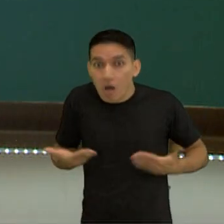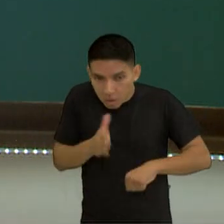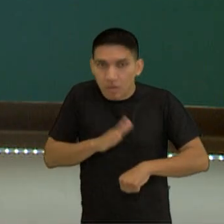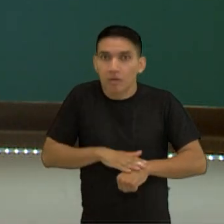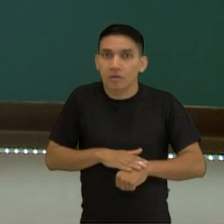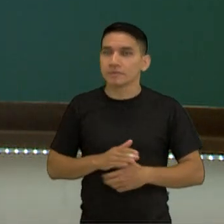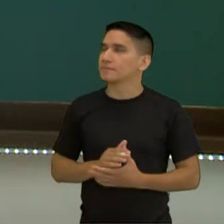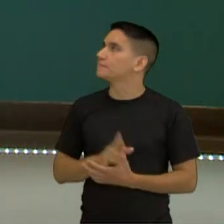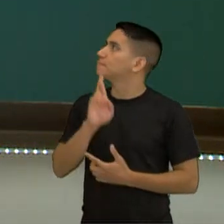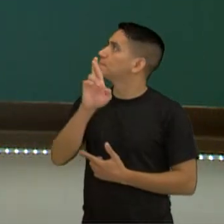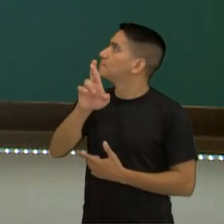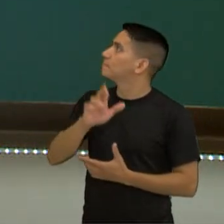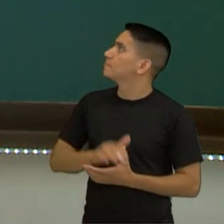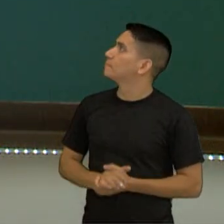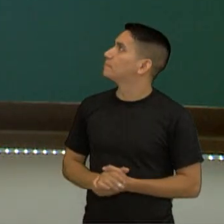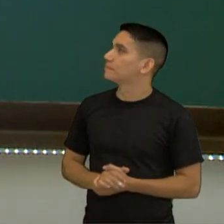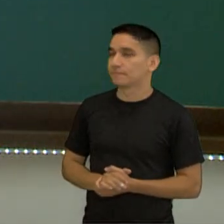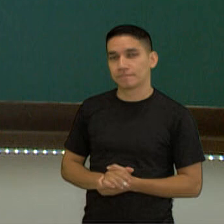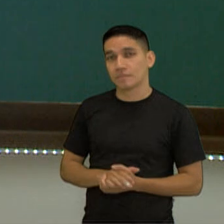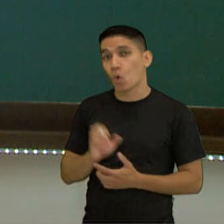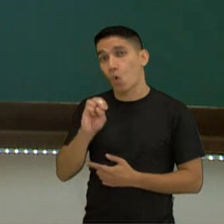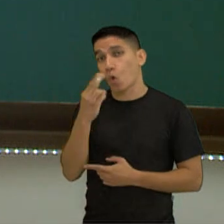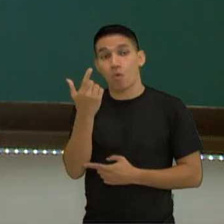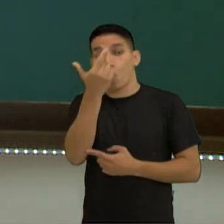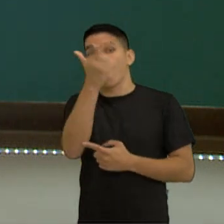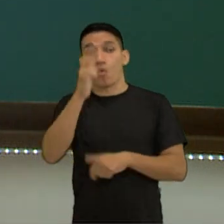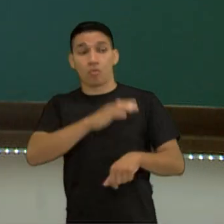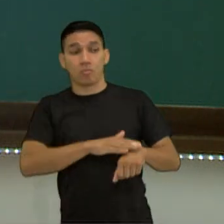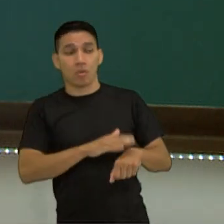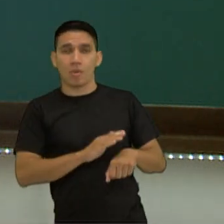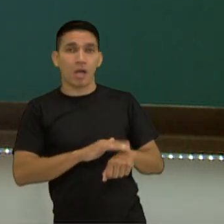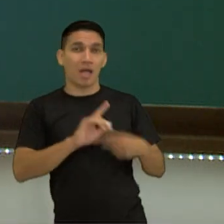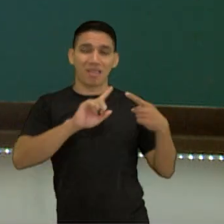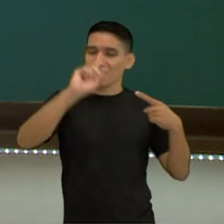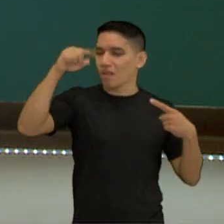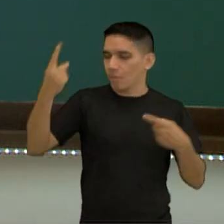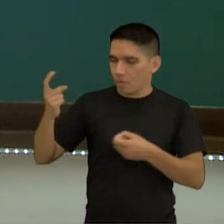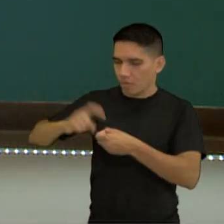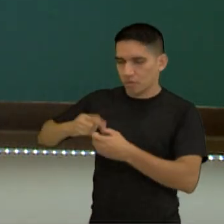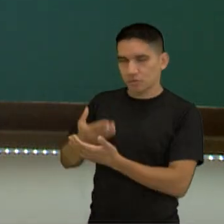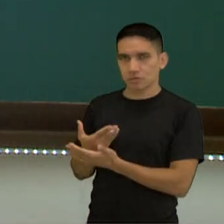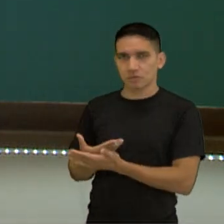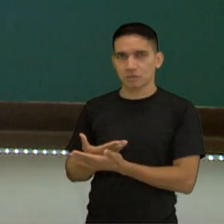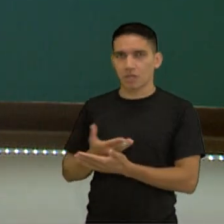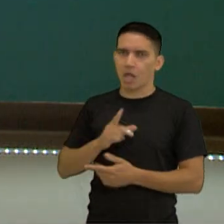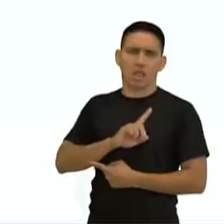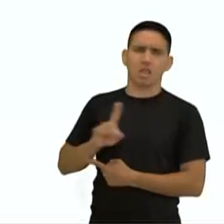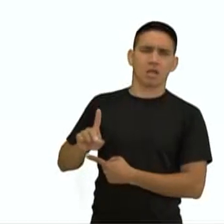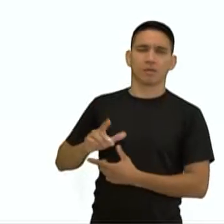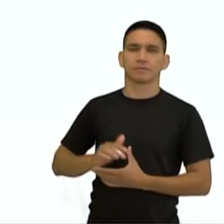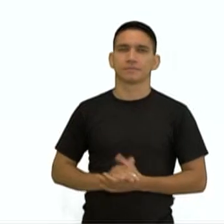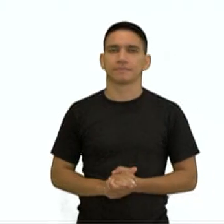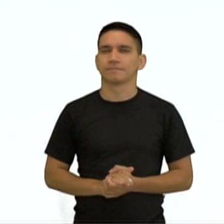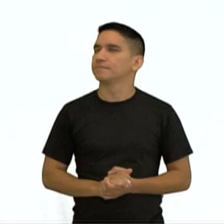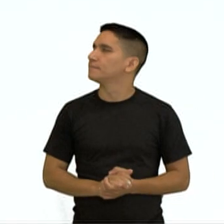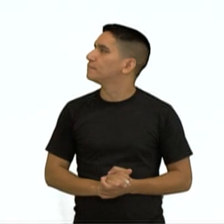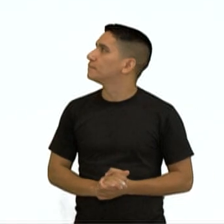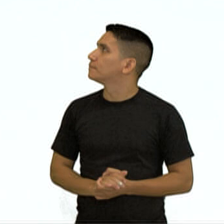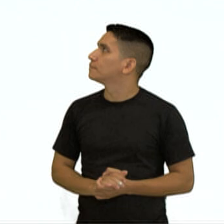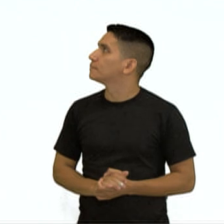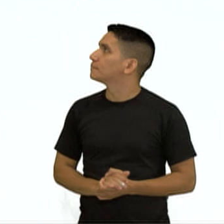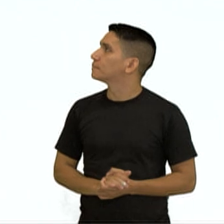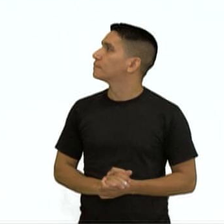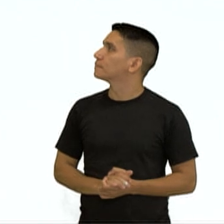yes, she is. Ou se ela está fazendo uma outra atividade e depois vai estudar para a prova, no, she isn't. Are you studying